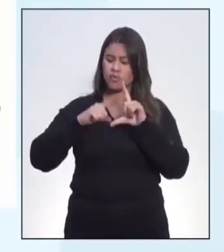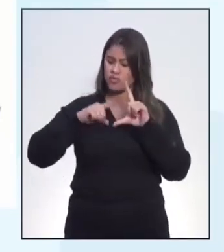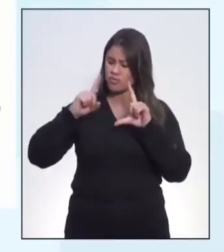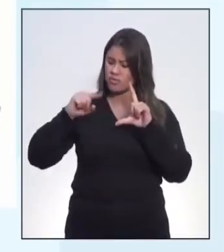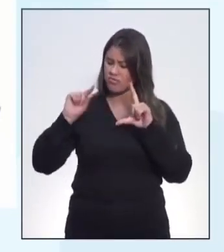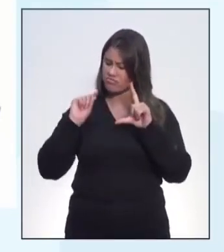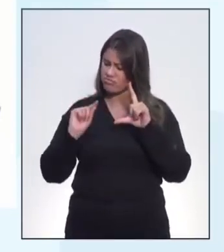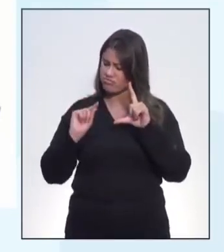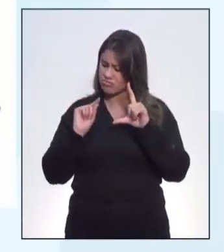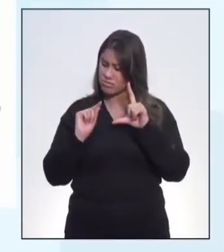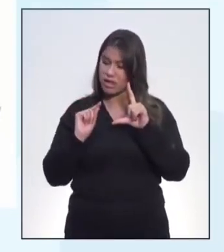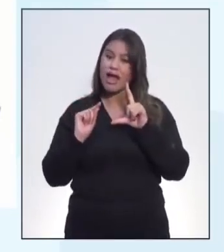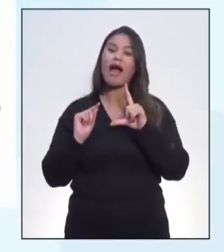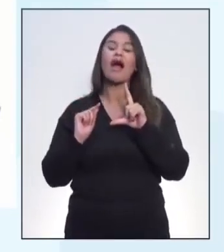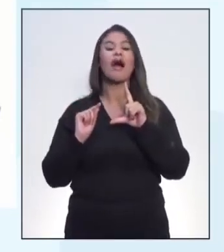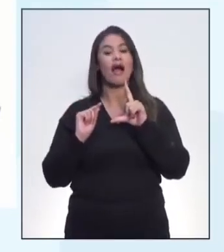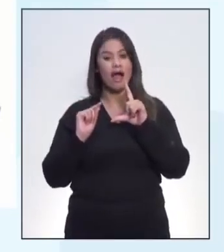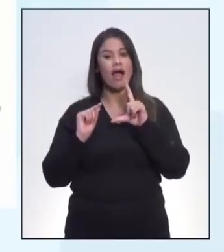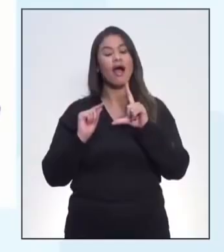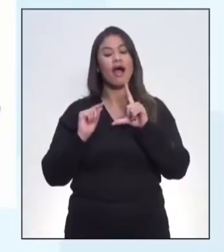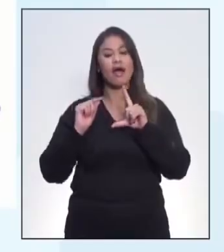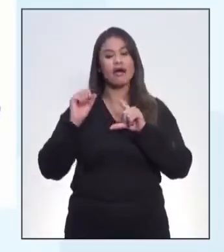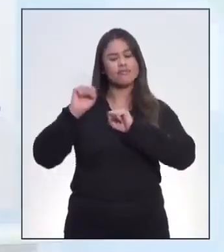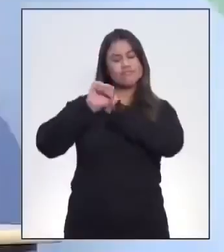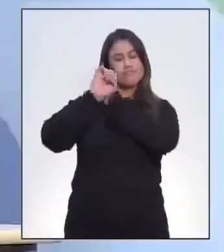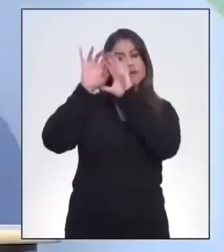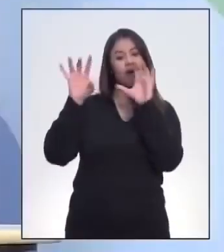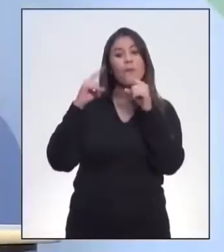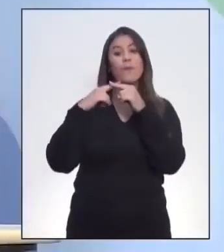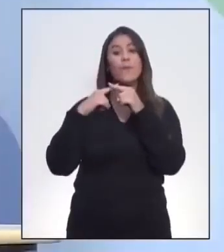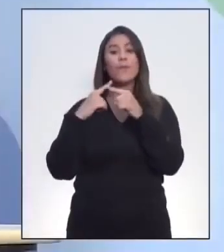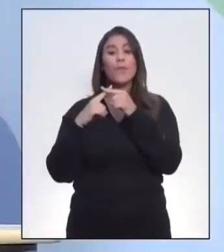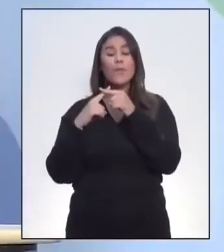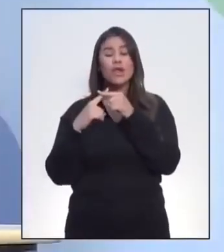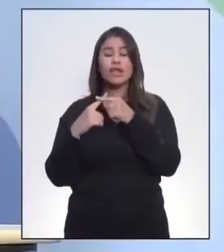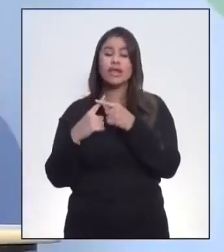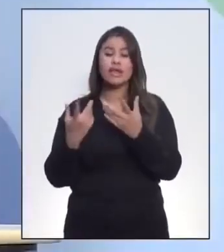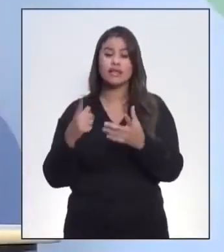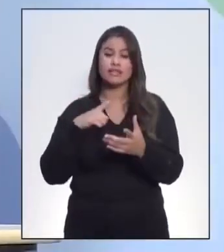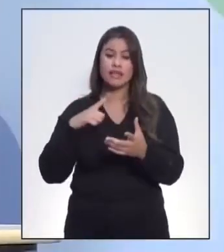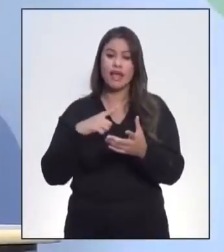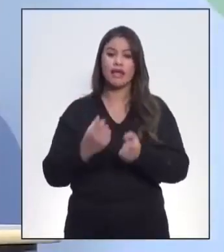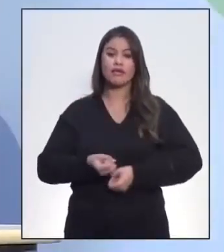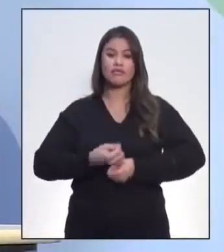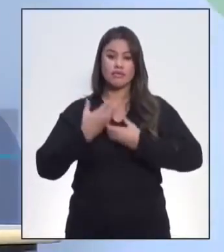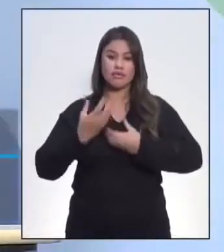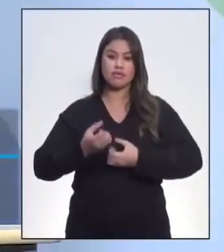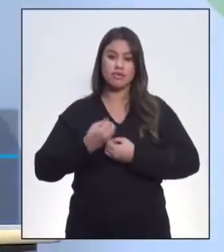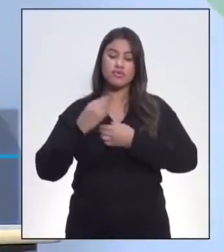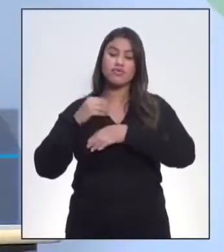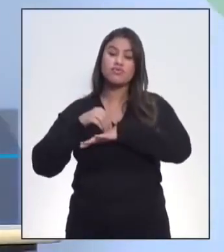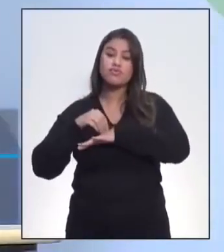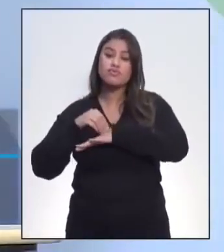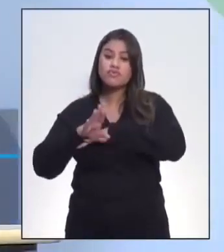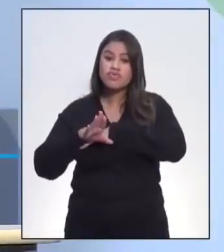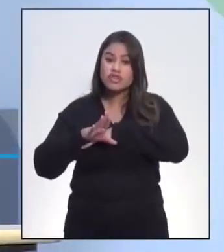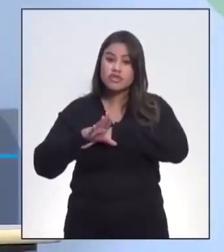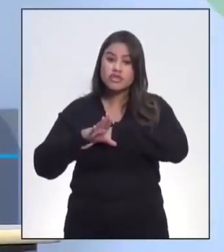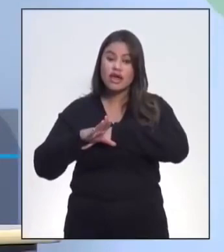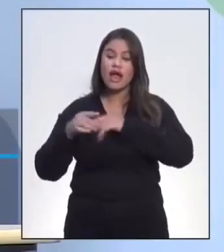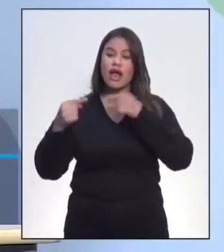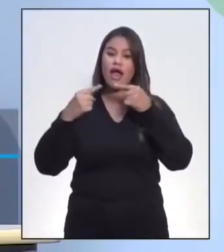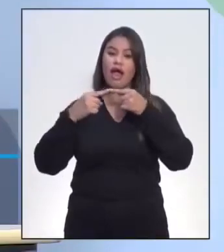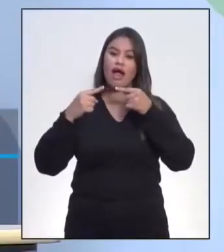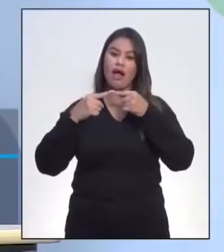gráfico, né, Alessandra? Isso, já teria ali, né, pelas informações, uma sugestão do que ele está querendo